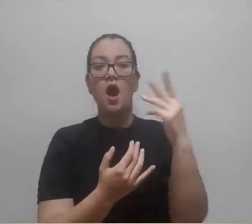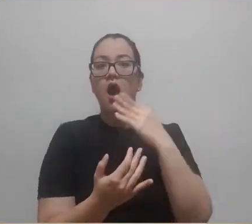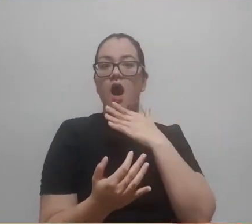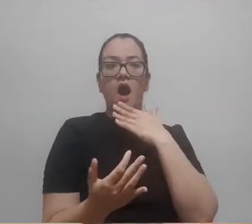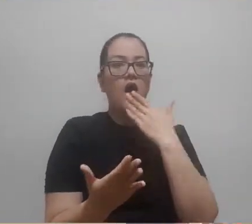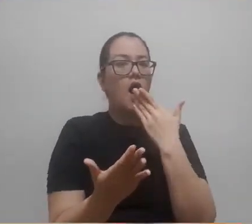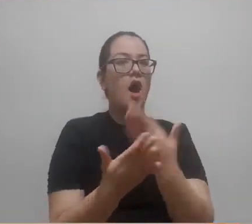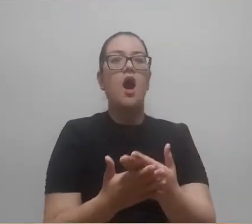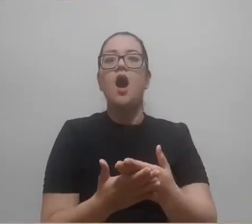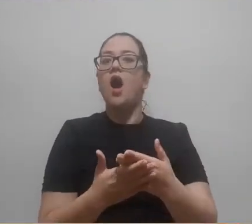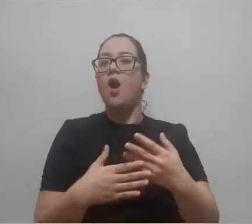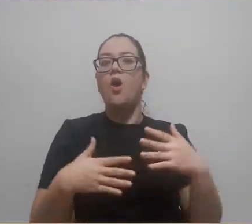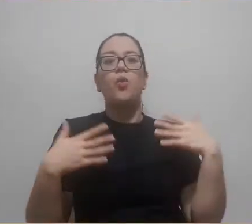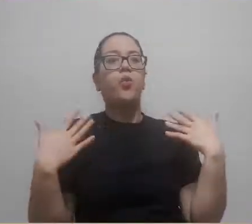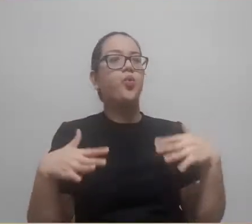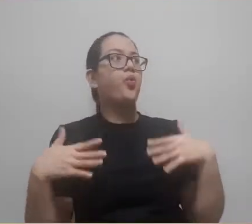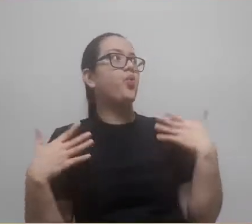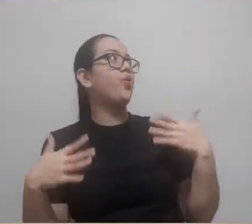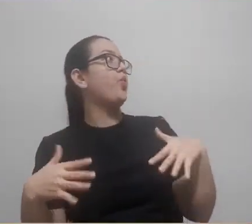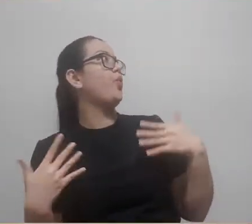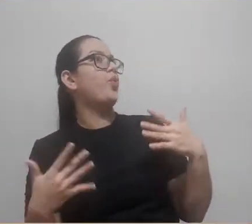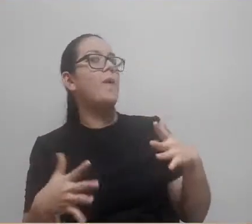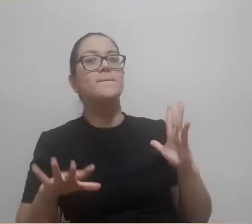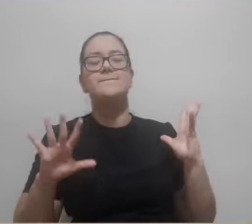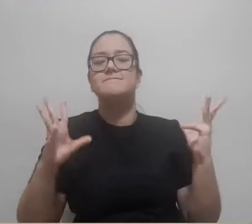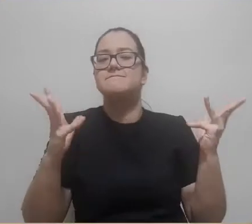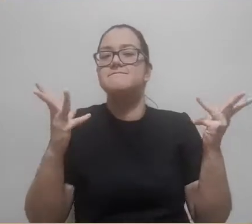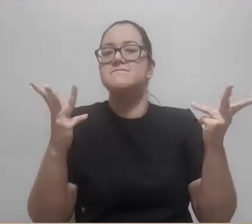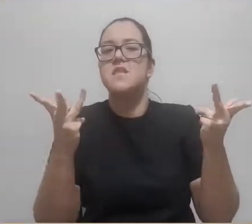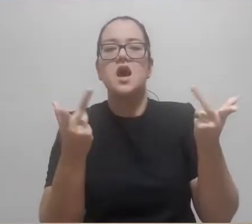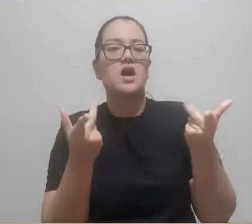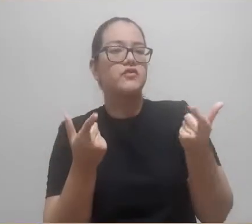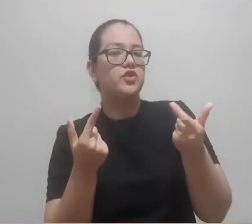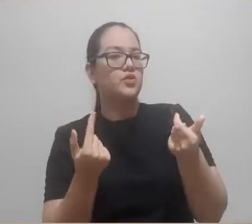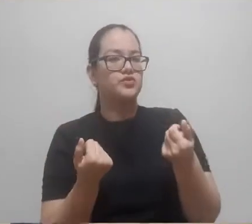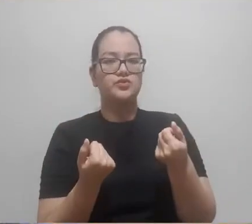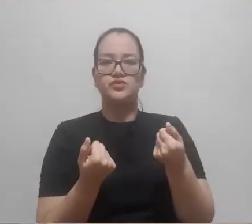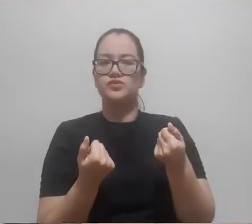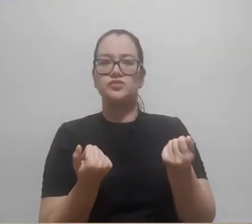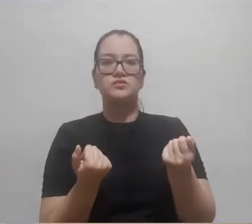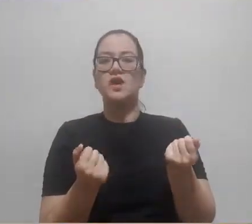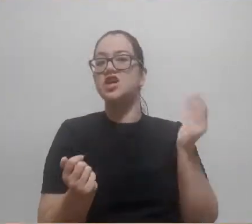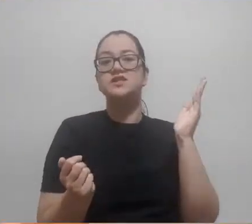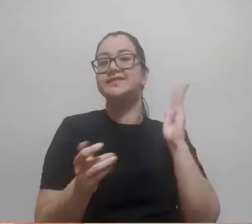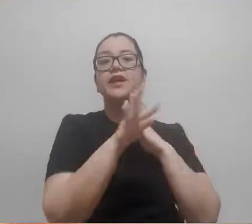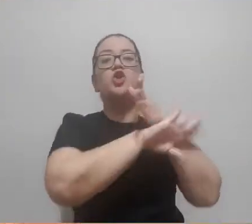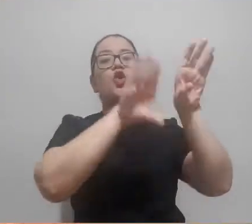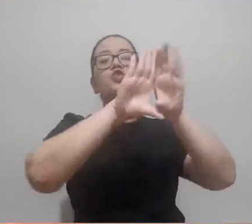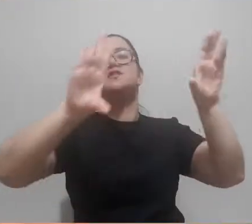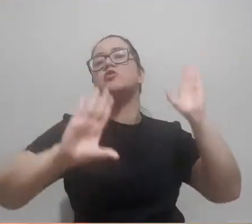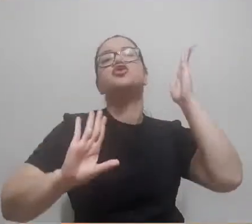uma coisa fora do normal. Se alguém chegasse pelo menos a 10% da maneira como eles viviam, a pessoa não, eu já estou no